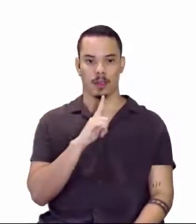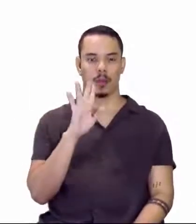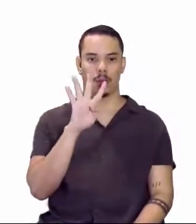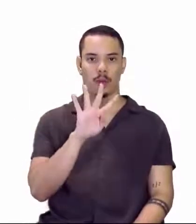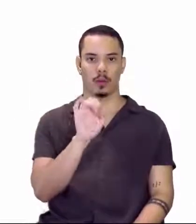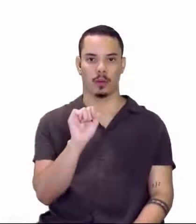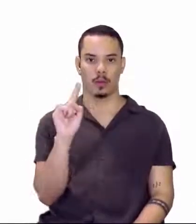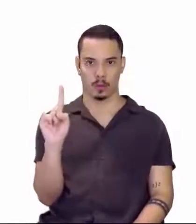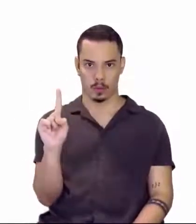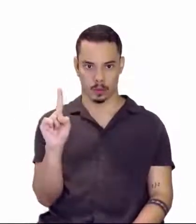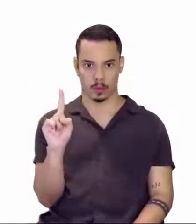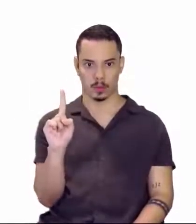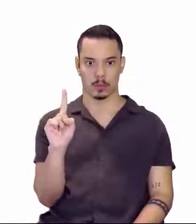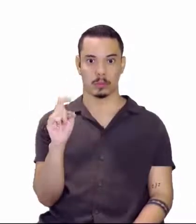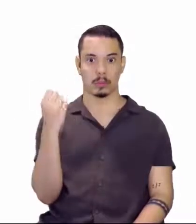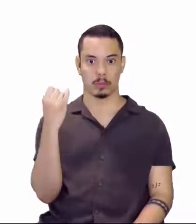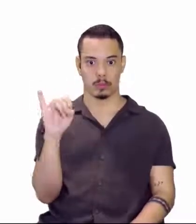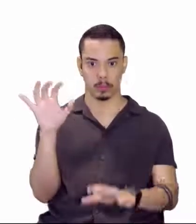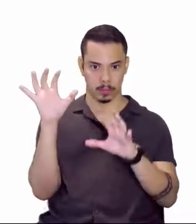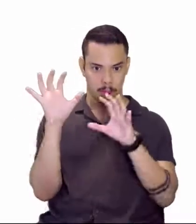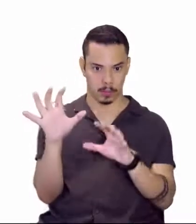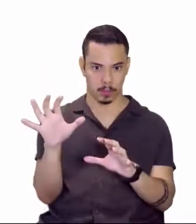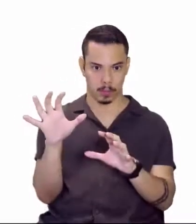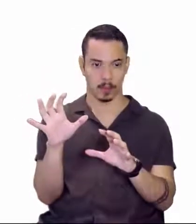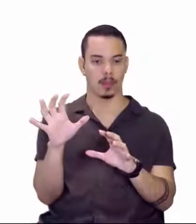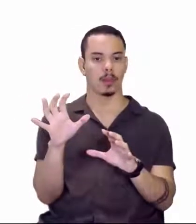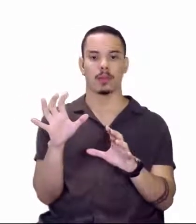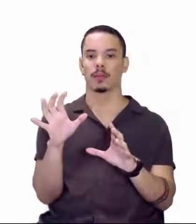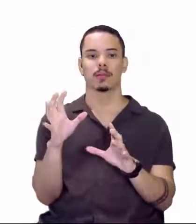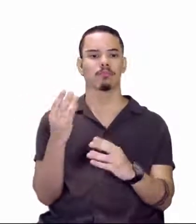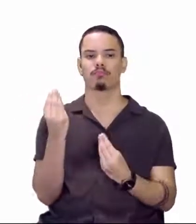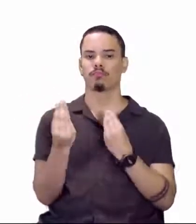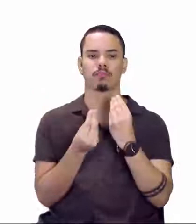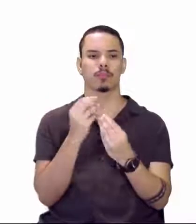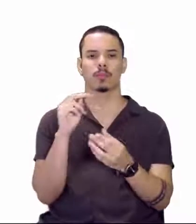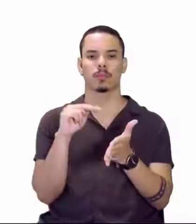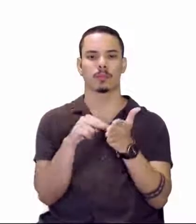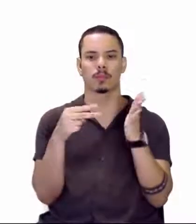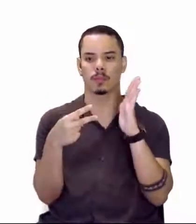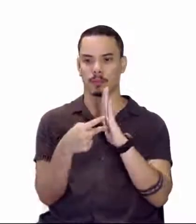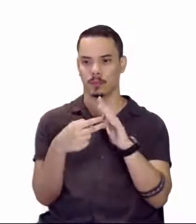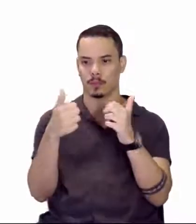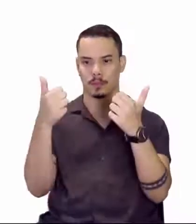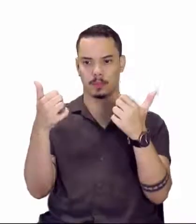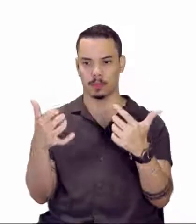4s1. Sendo assim, no 4s1, o que significa dizer?